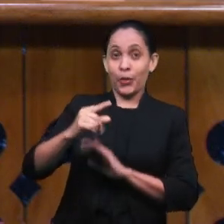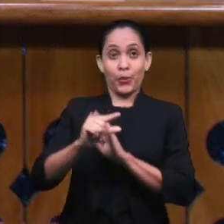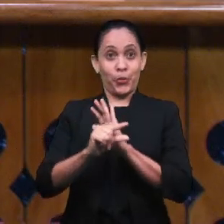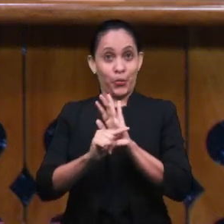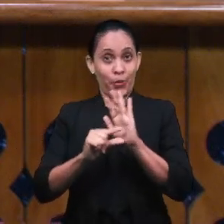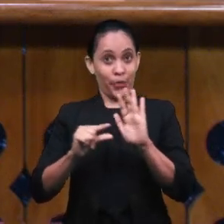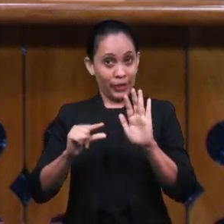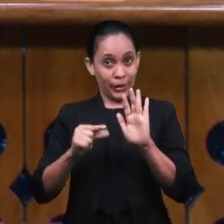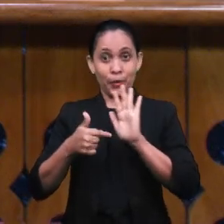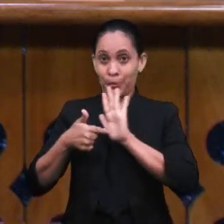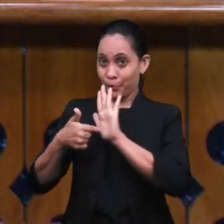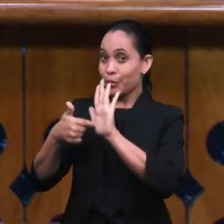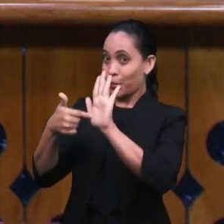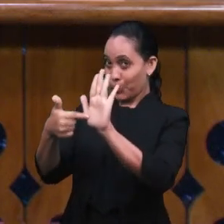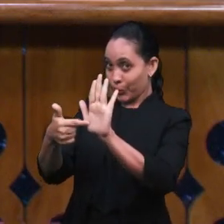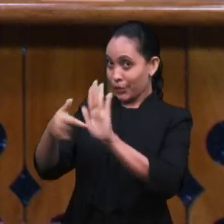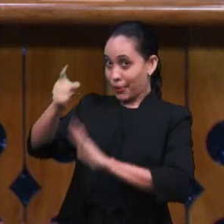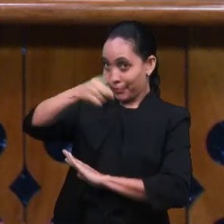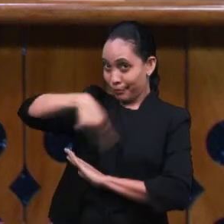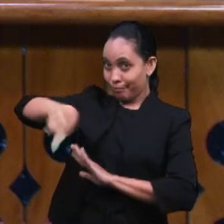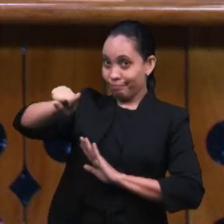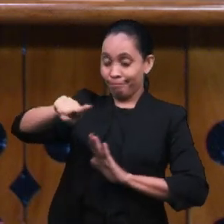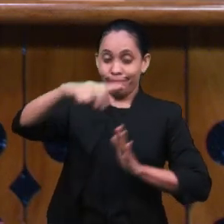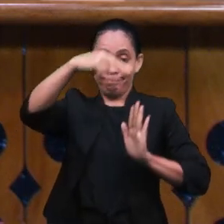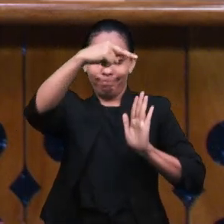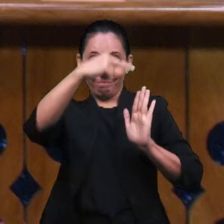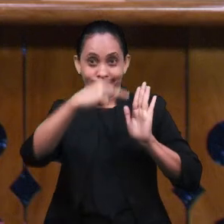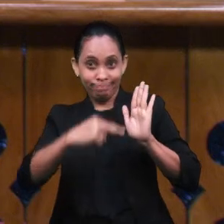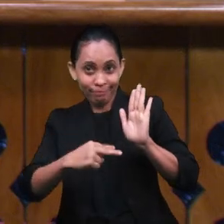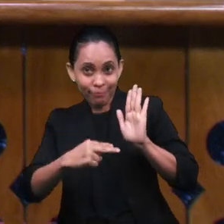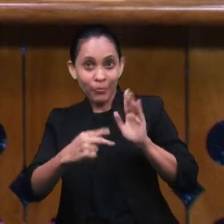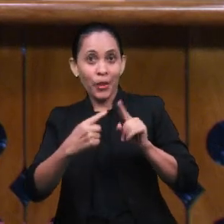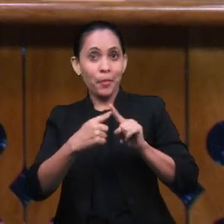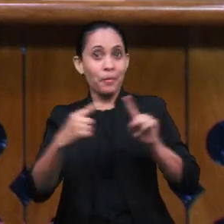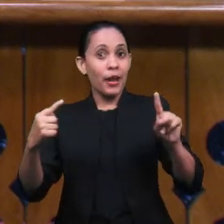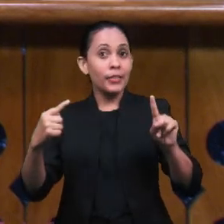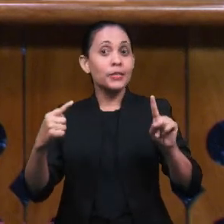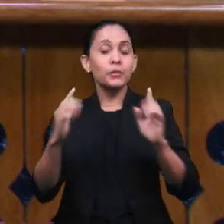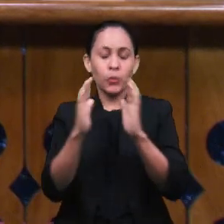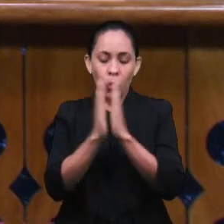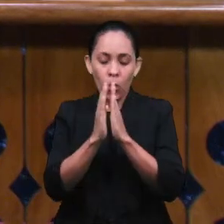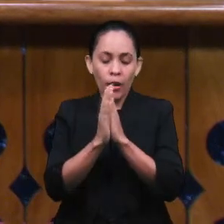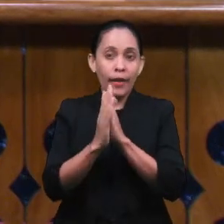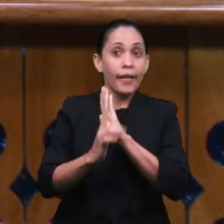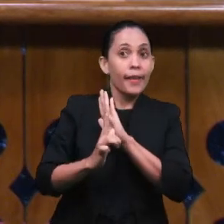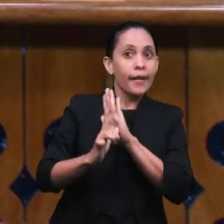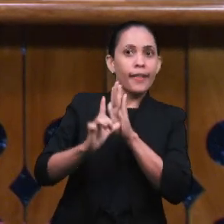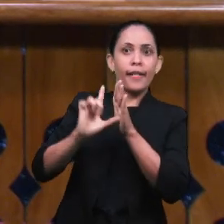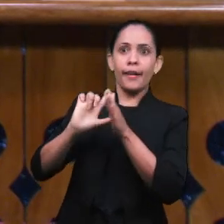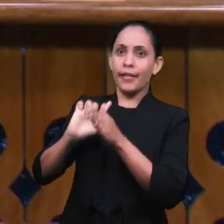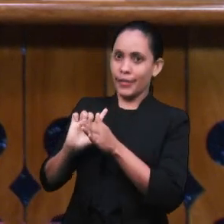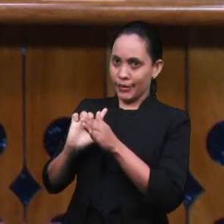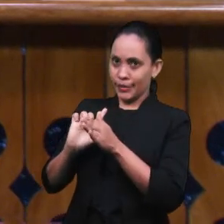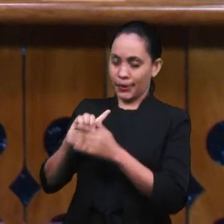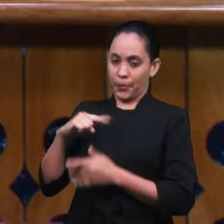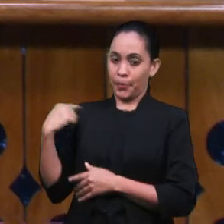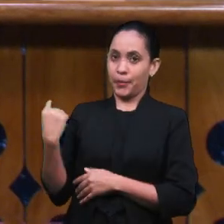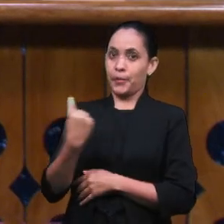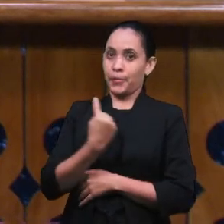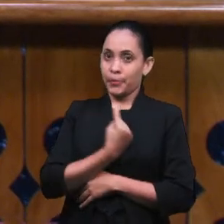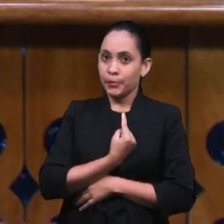ser dado e os irmãos vão ler, mas vão orar antes, para que os irmãos